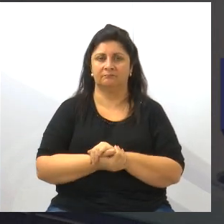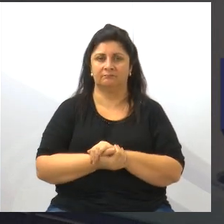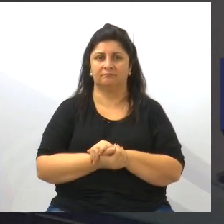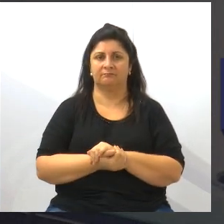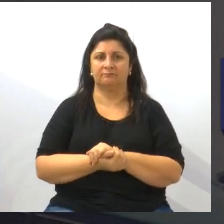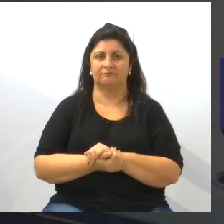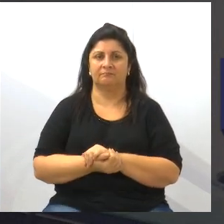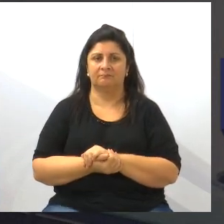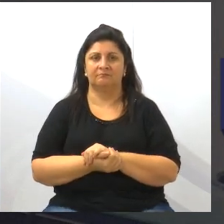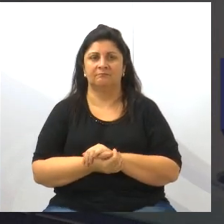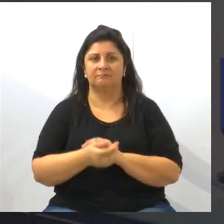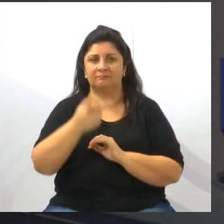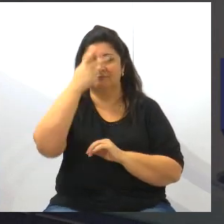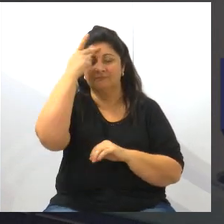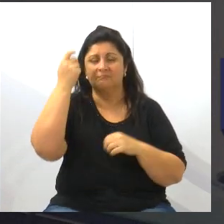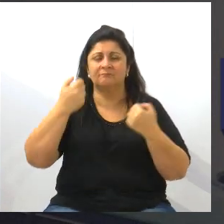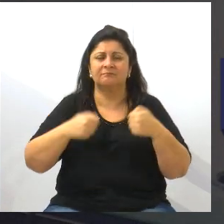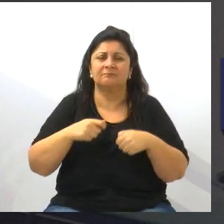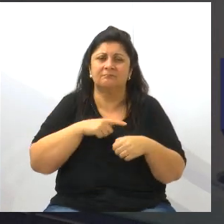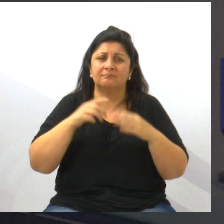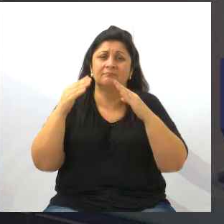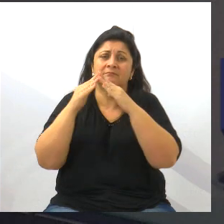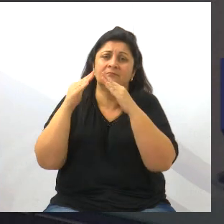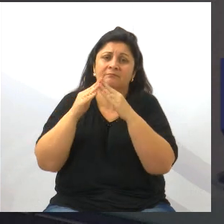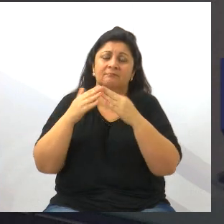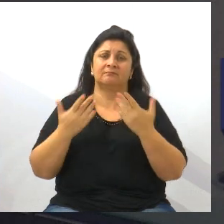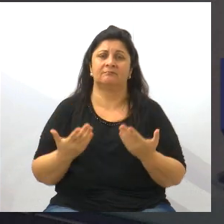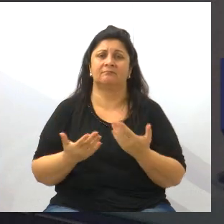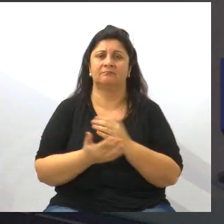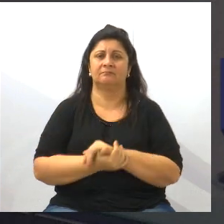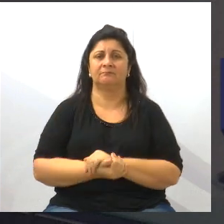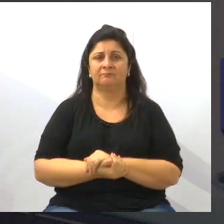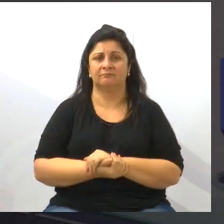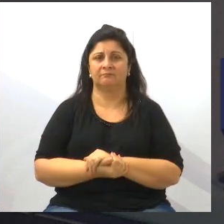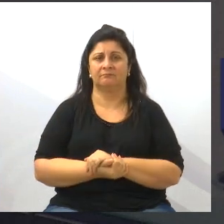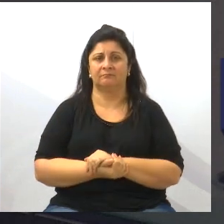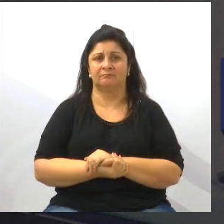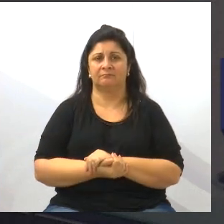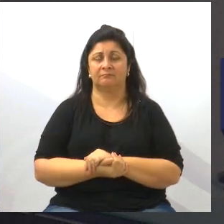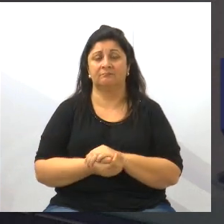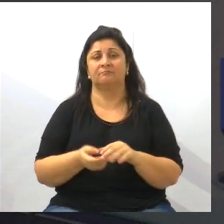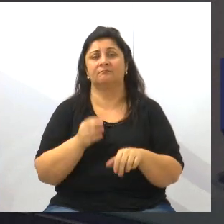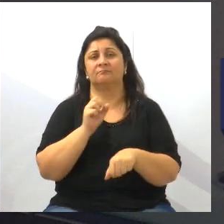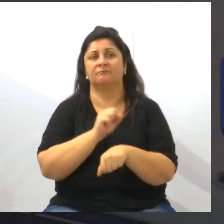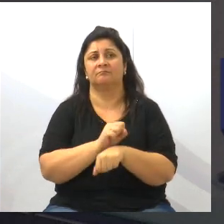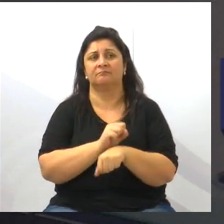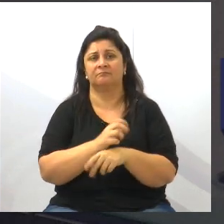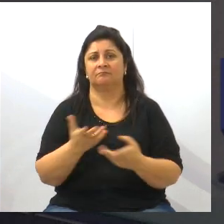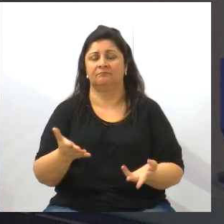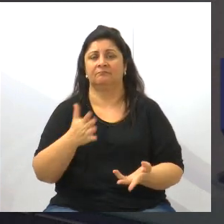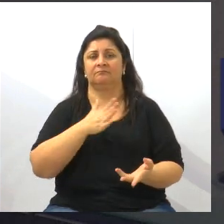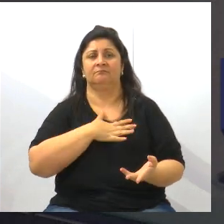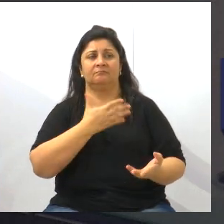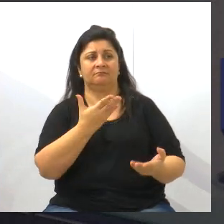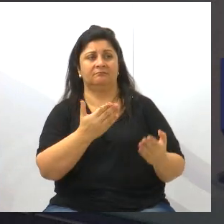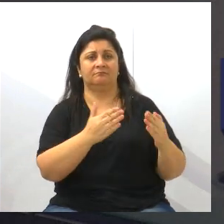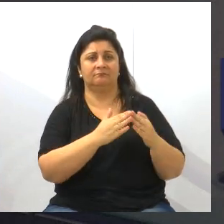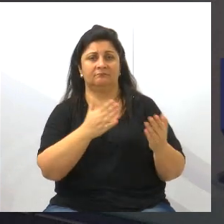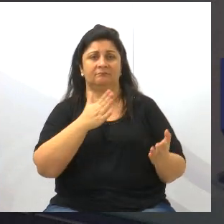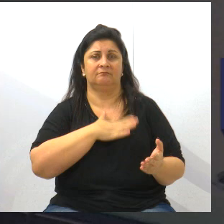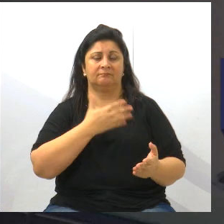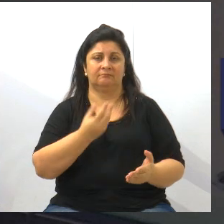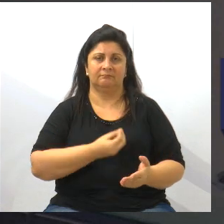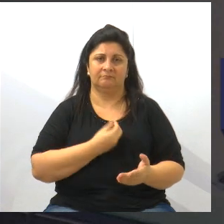que estão lá precisando de uma casa, de uma moradia, mas ele vai esperar Minha Casa Minha Vida até o dia